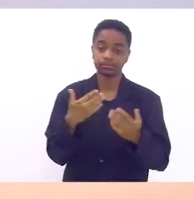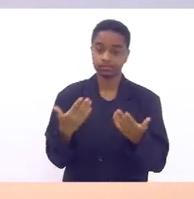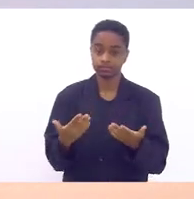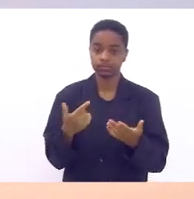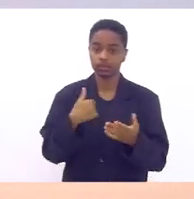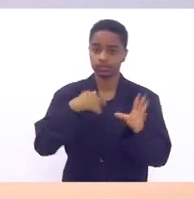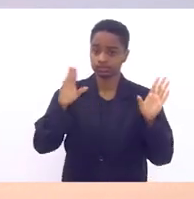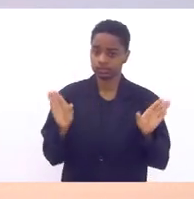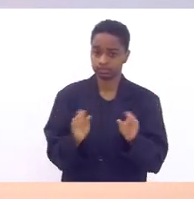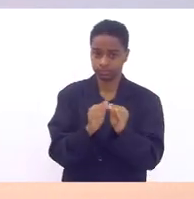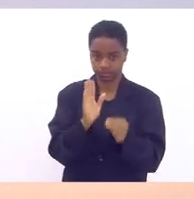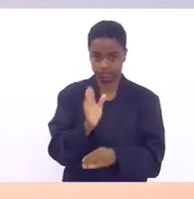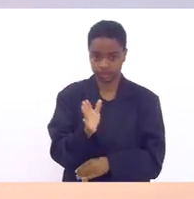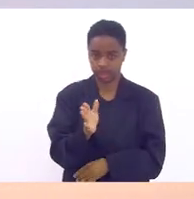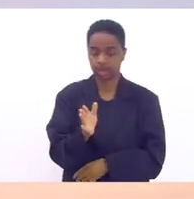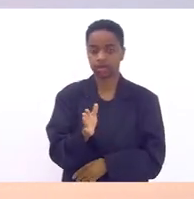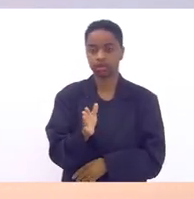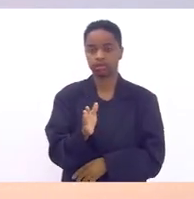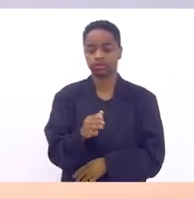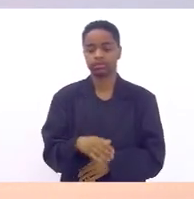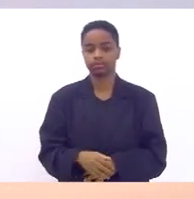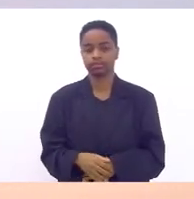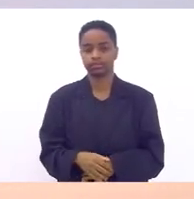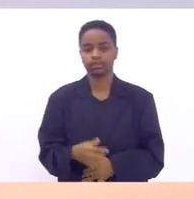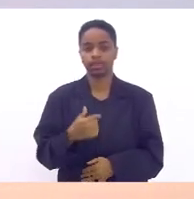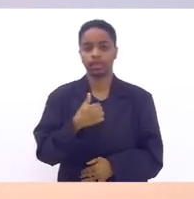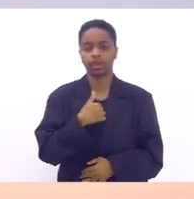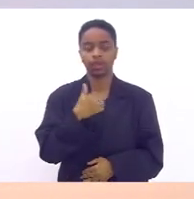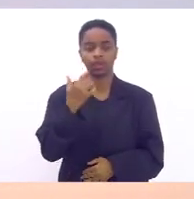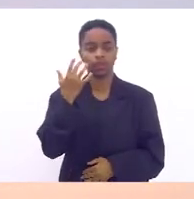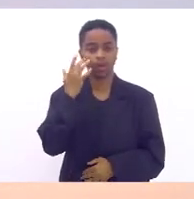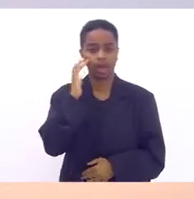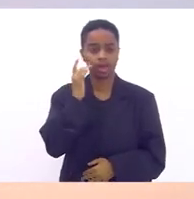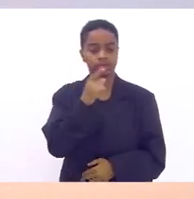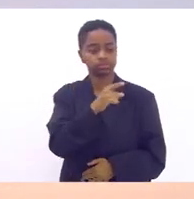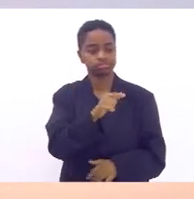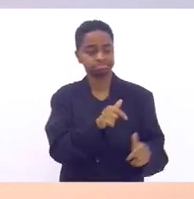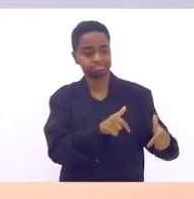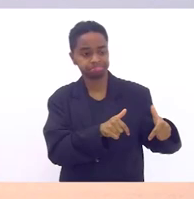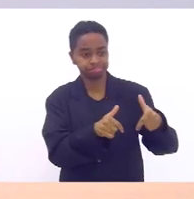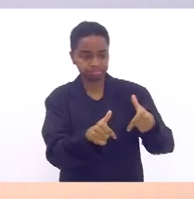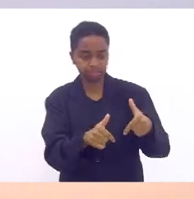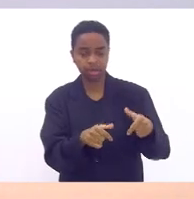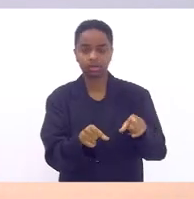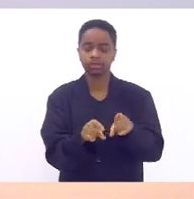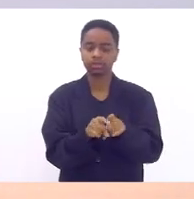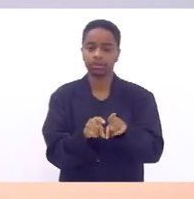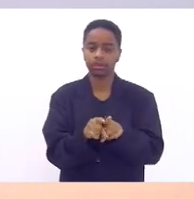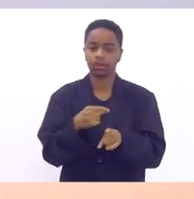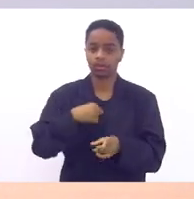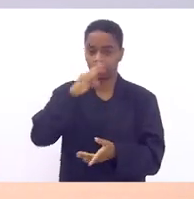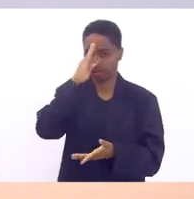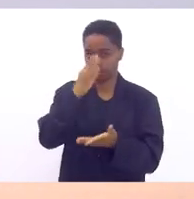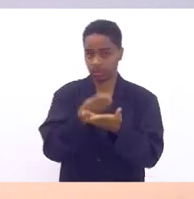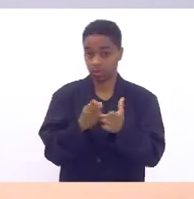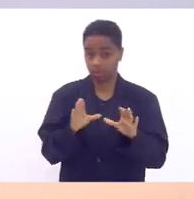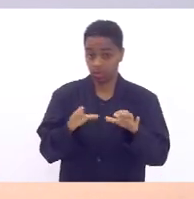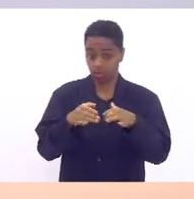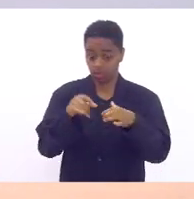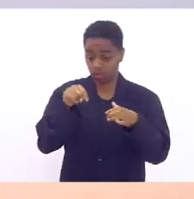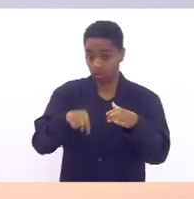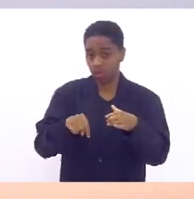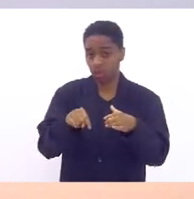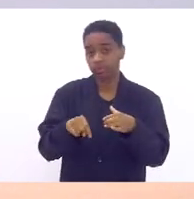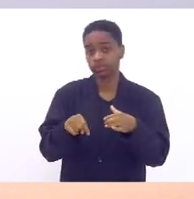concluindo e deputada Sega Jordão acho que a sua inicitiva e acho que a frente parlamentar